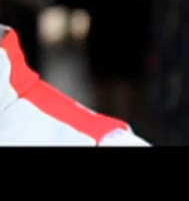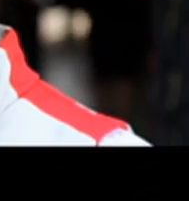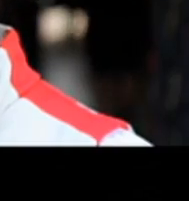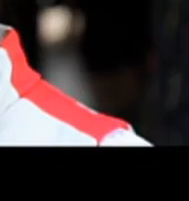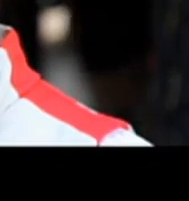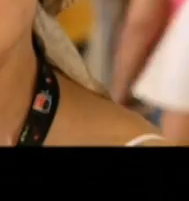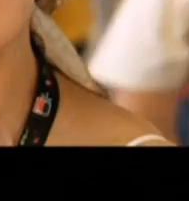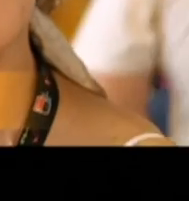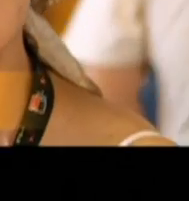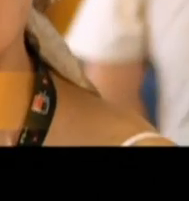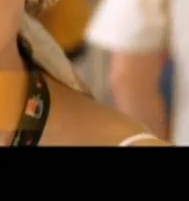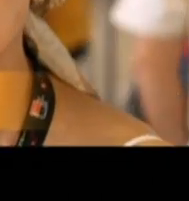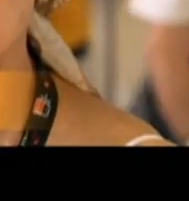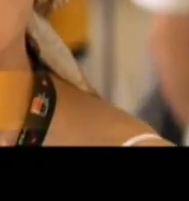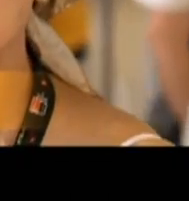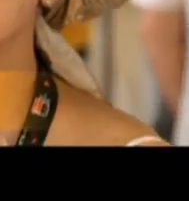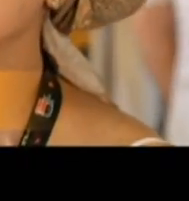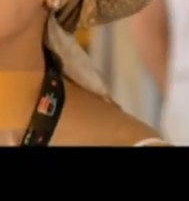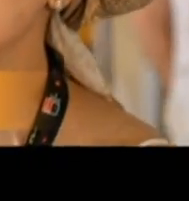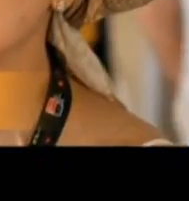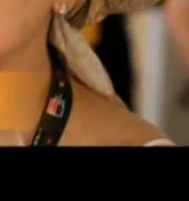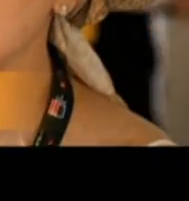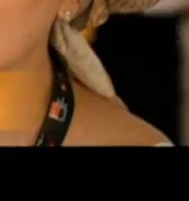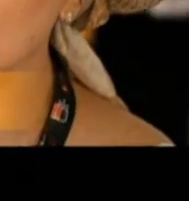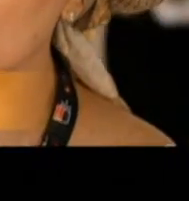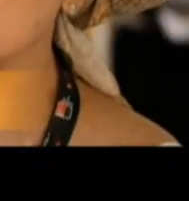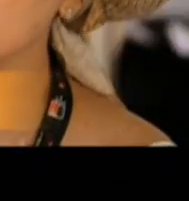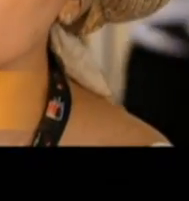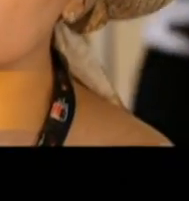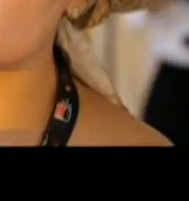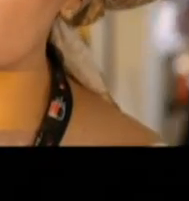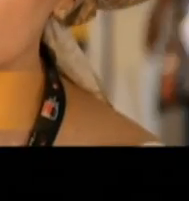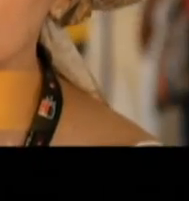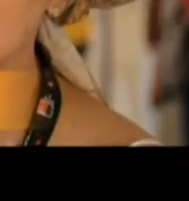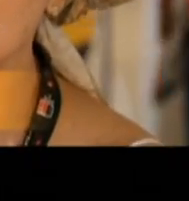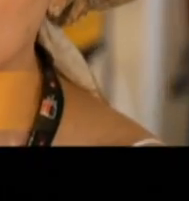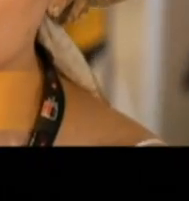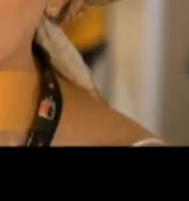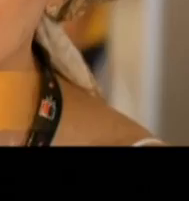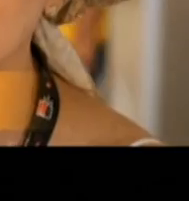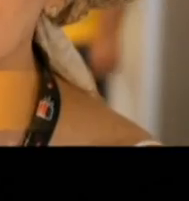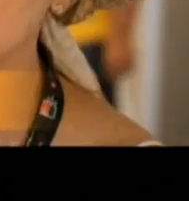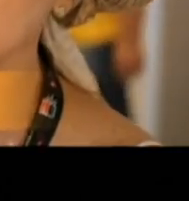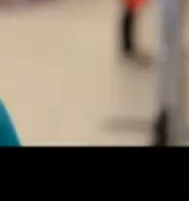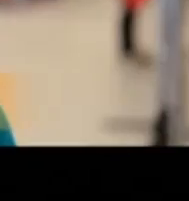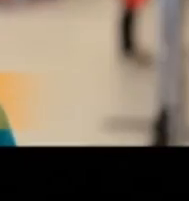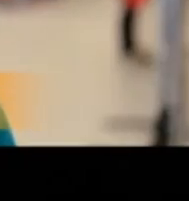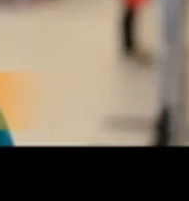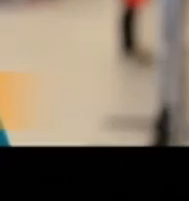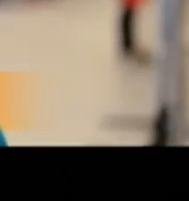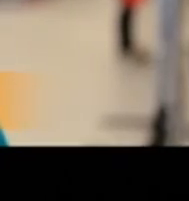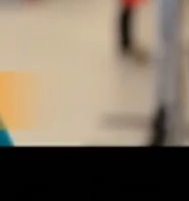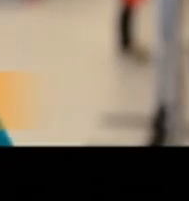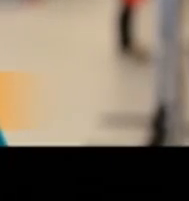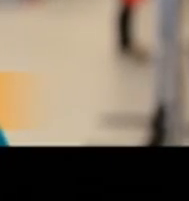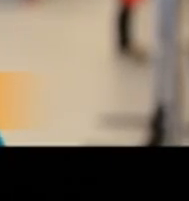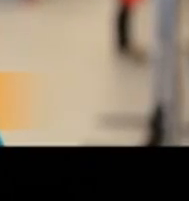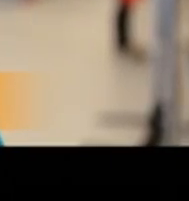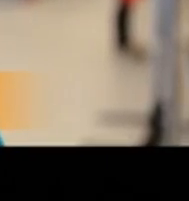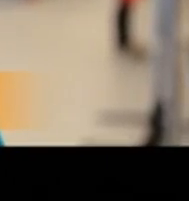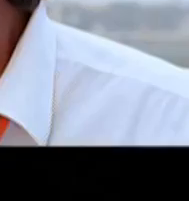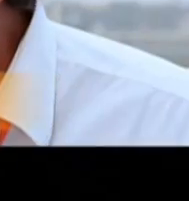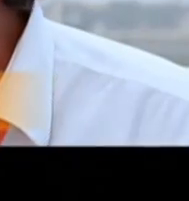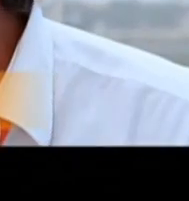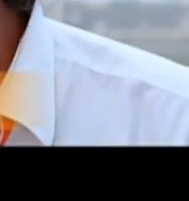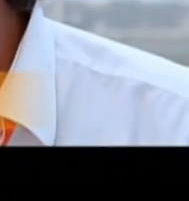muito bem para a população. Educando, você vai diminuir os índices de morte no trânsito. Eu acho que é mudar a consciência